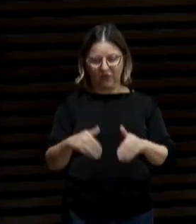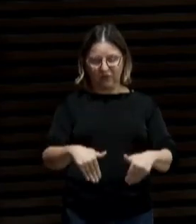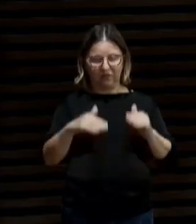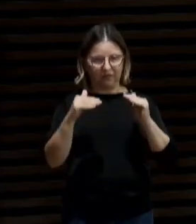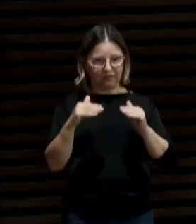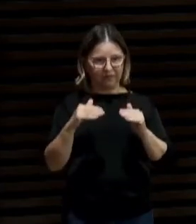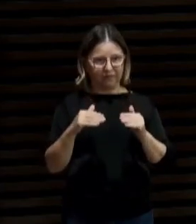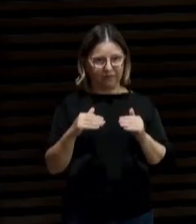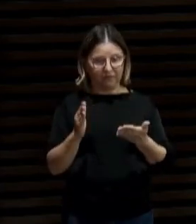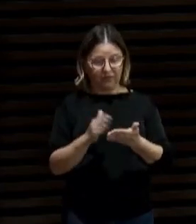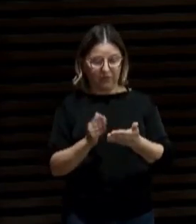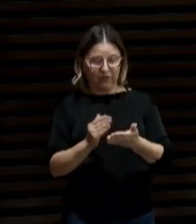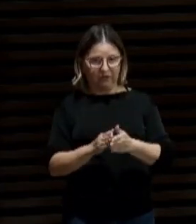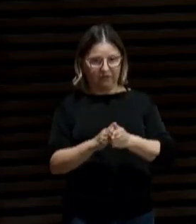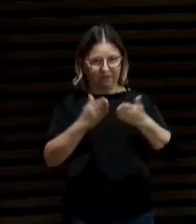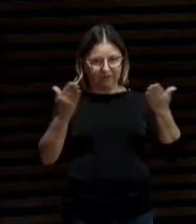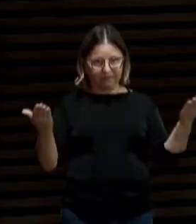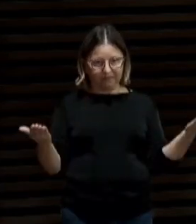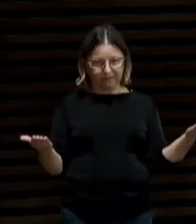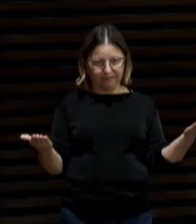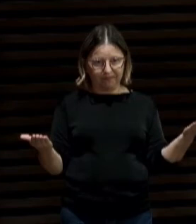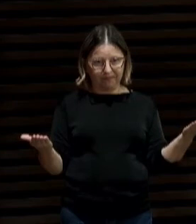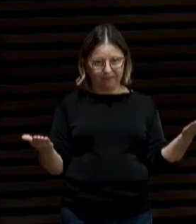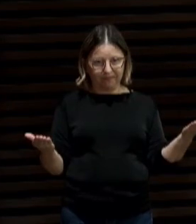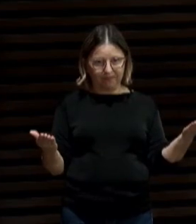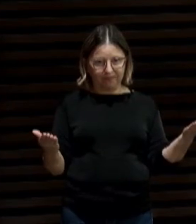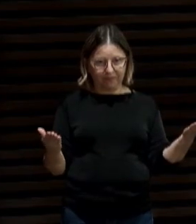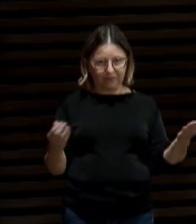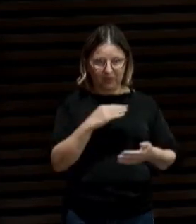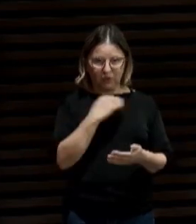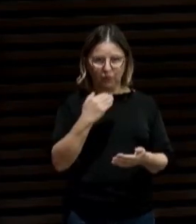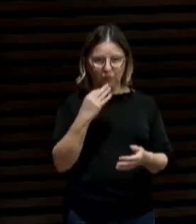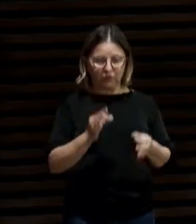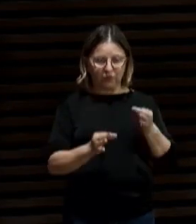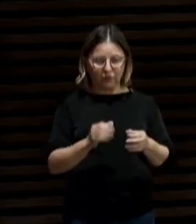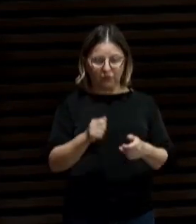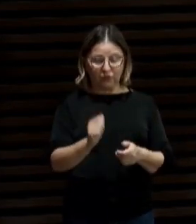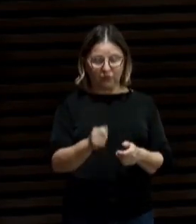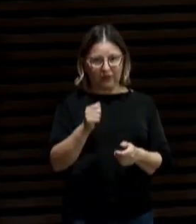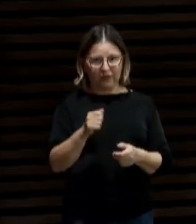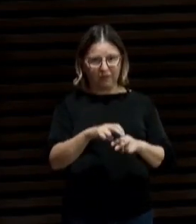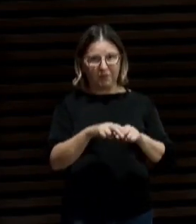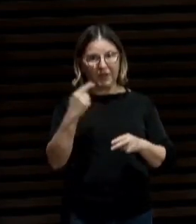E os livros serão abertos. E os mortos serão julgados segundo as suas obras.